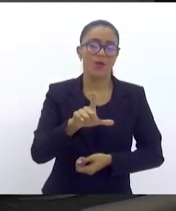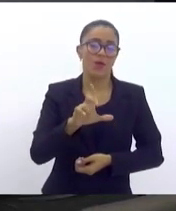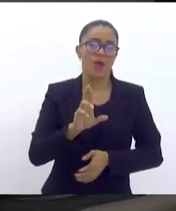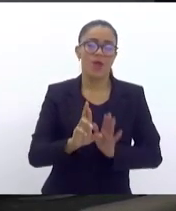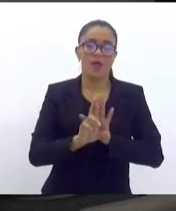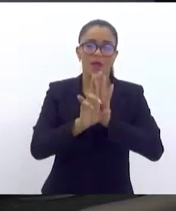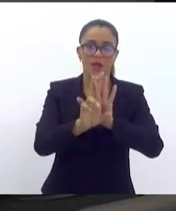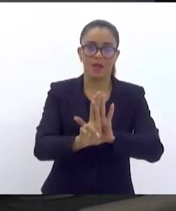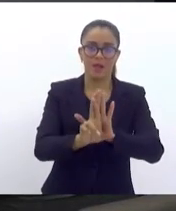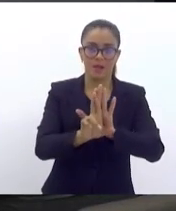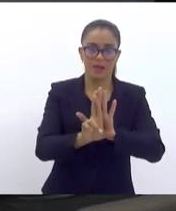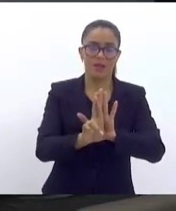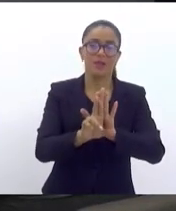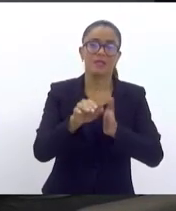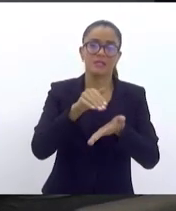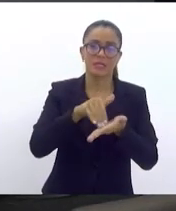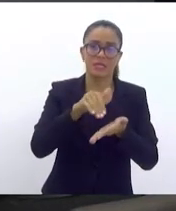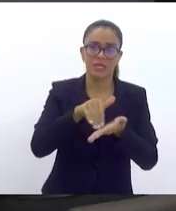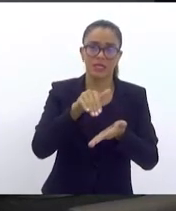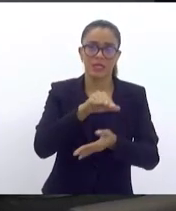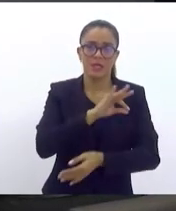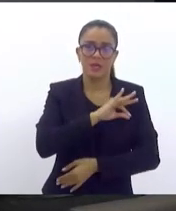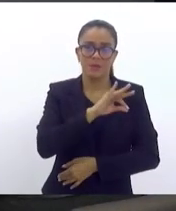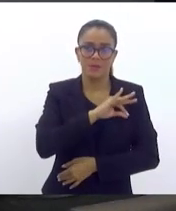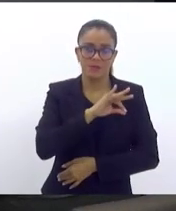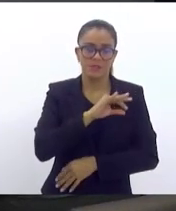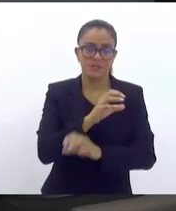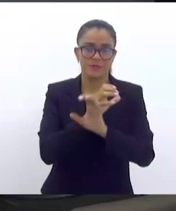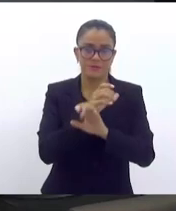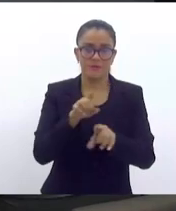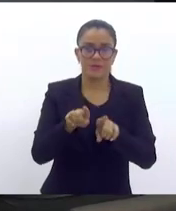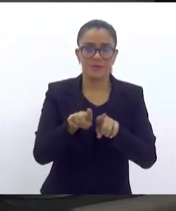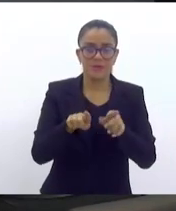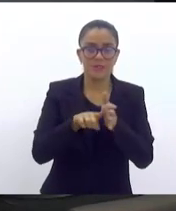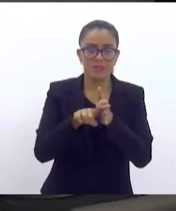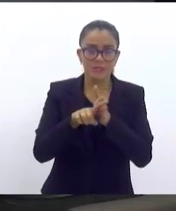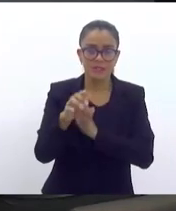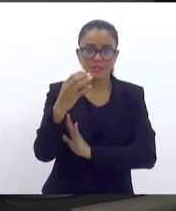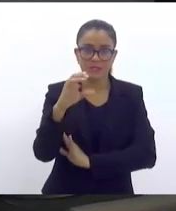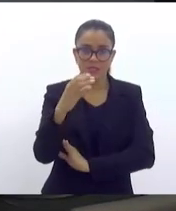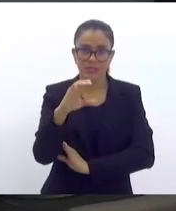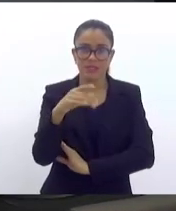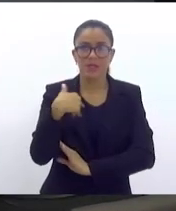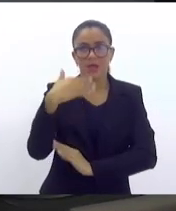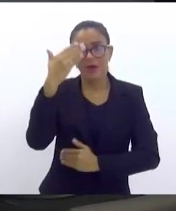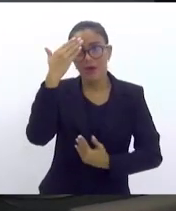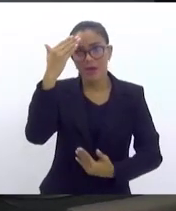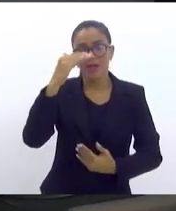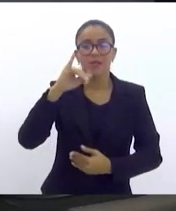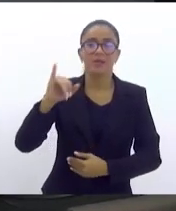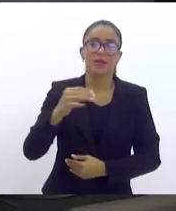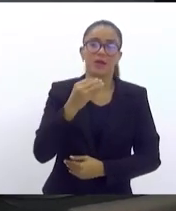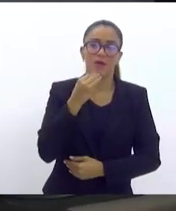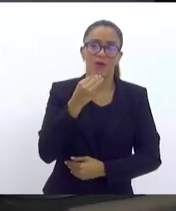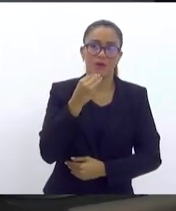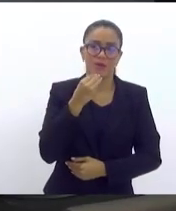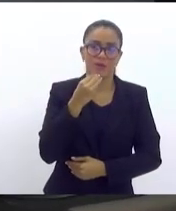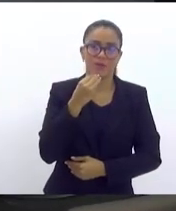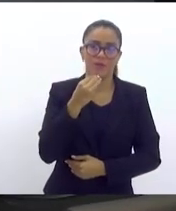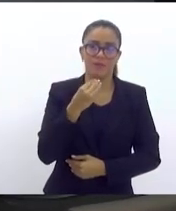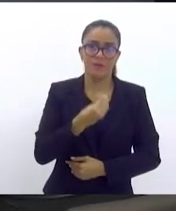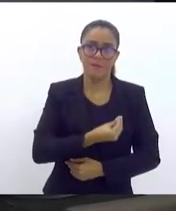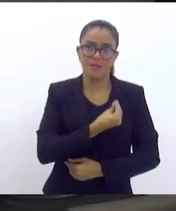da secretaria de Polícia Civil em nome da departamento geral de polícia técnica e científica agradeço a oportunidade de participar dessa audiência pública